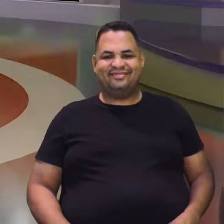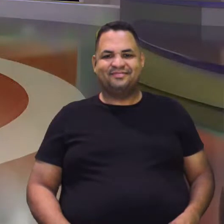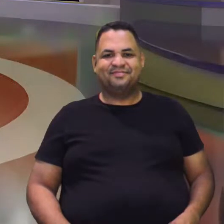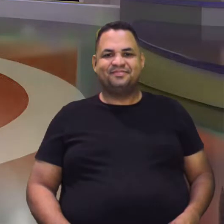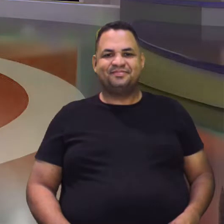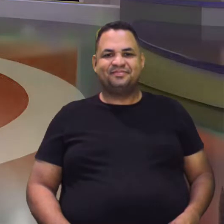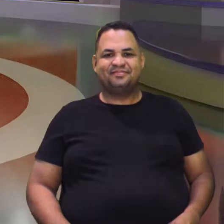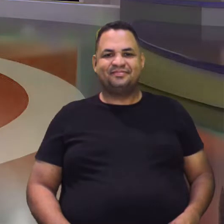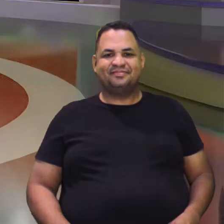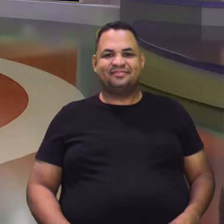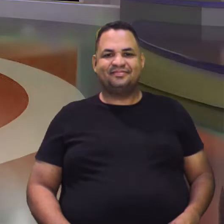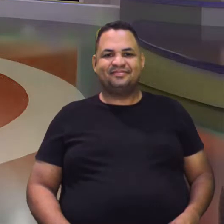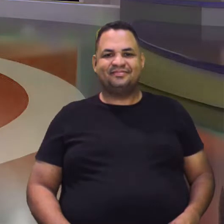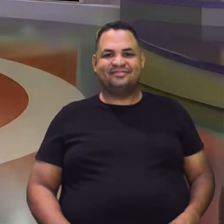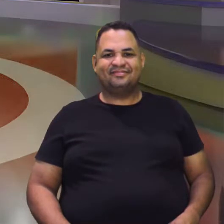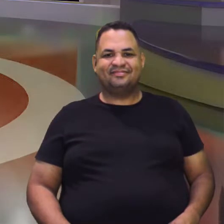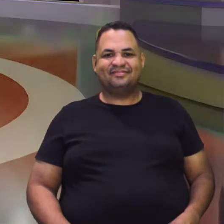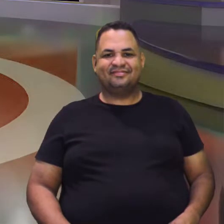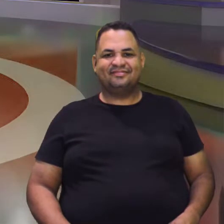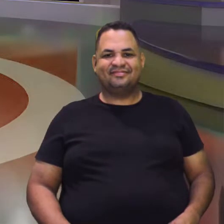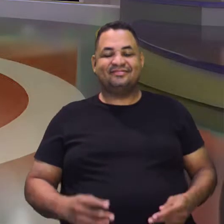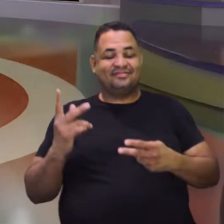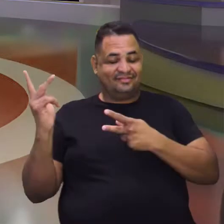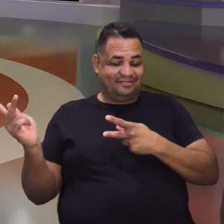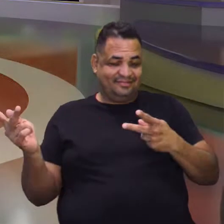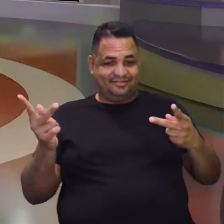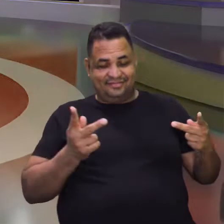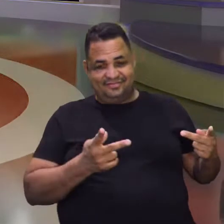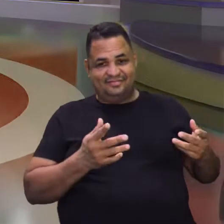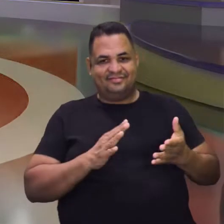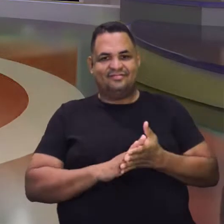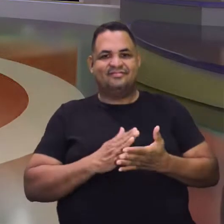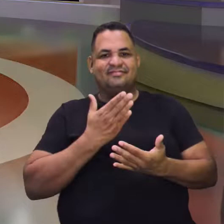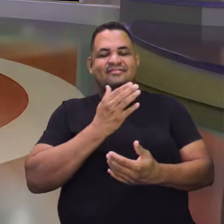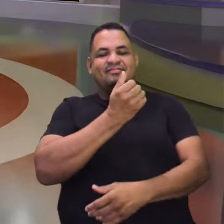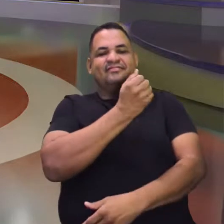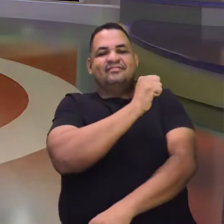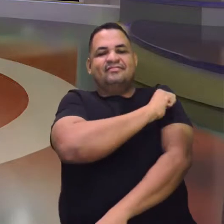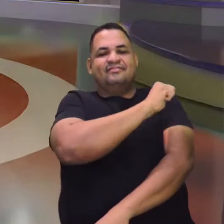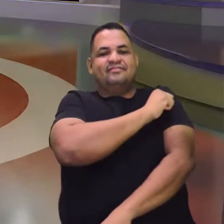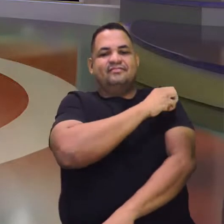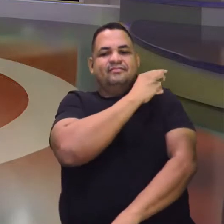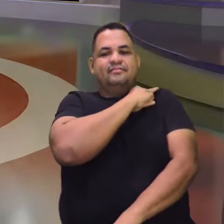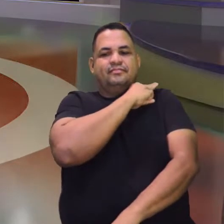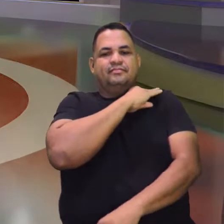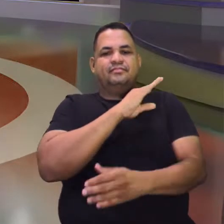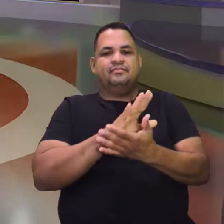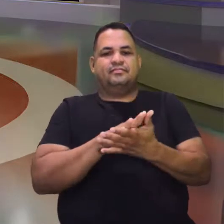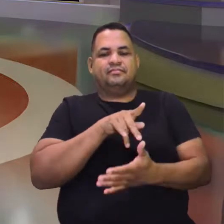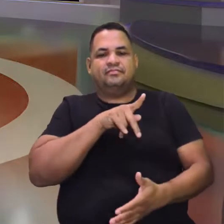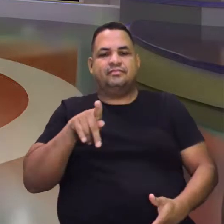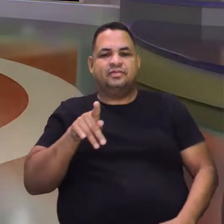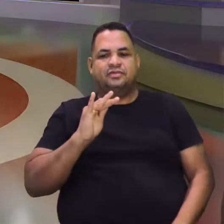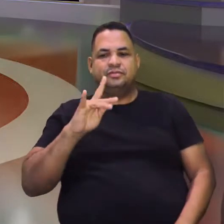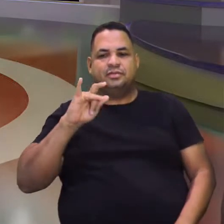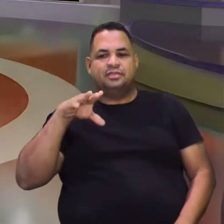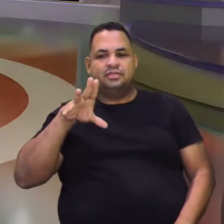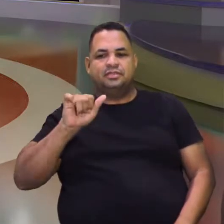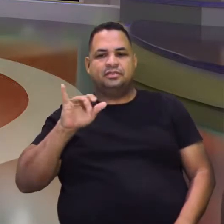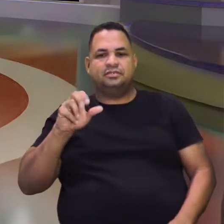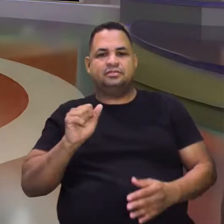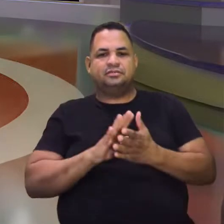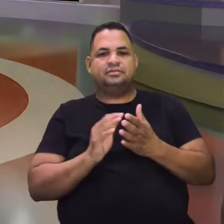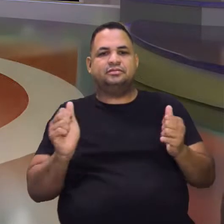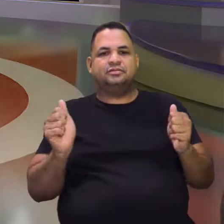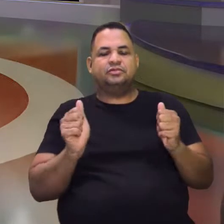Hey guys, what's up? E aí, sejam todos muito bem-vindos, alunos do terceiro ano. Eu sou a Teacher Patrícia e hoje nós